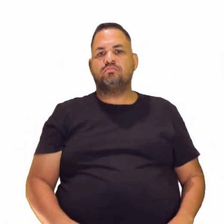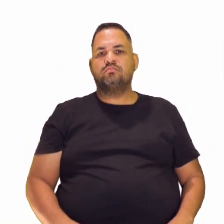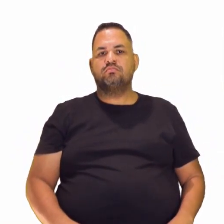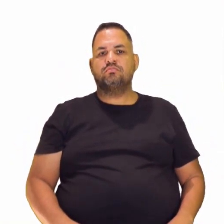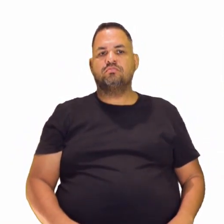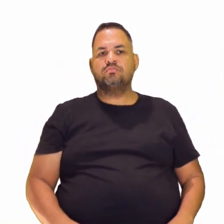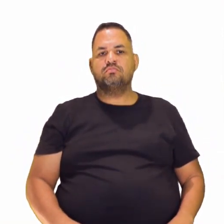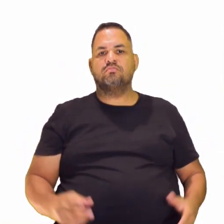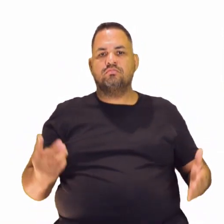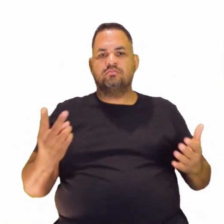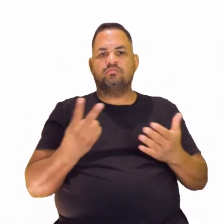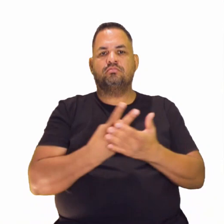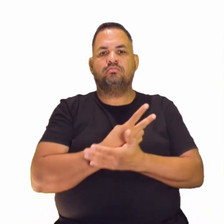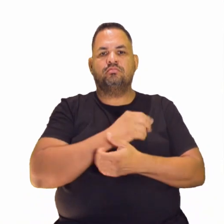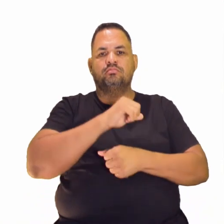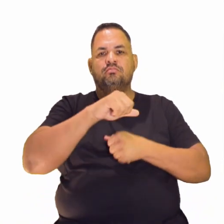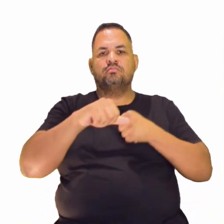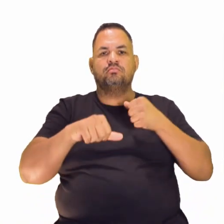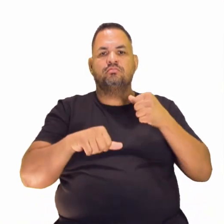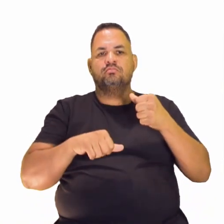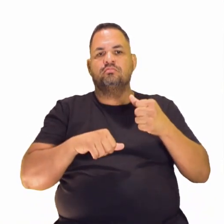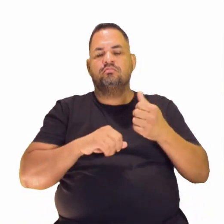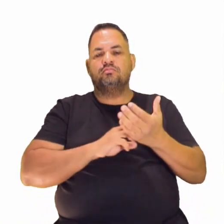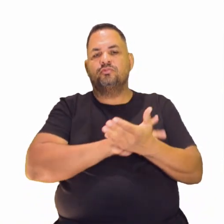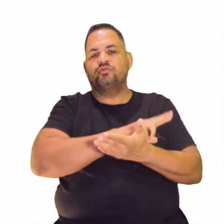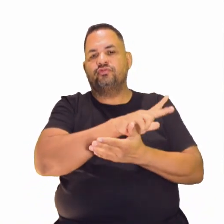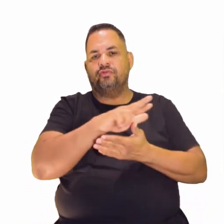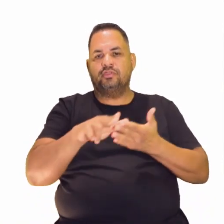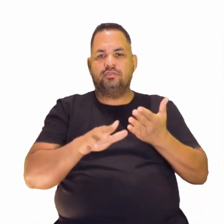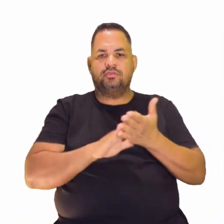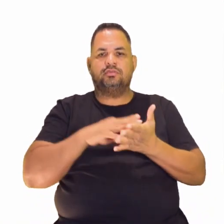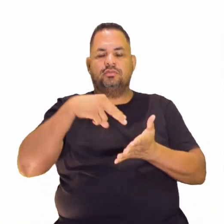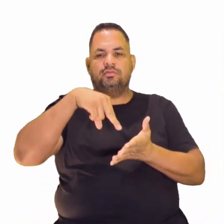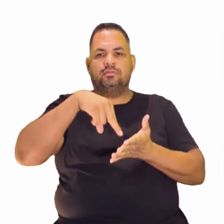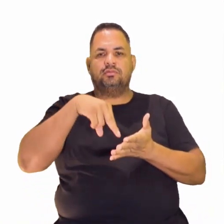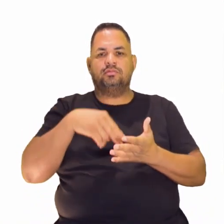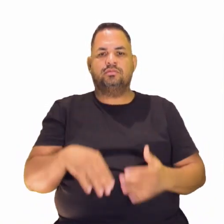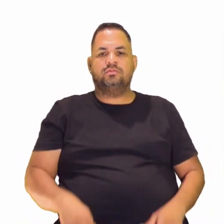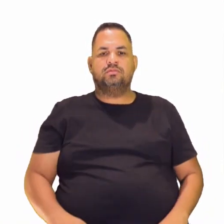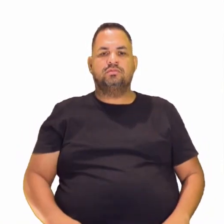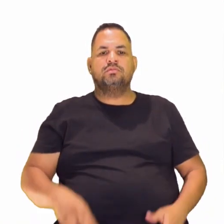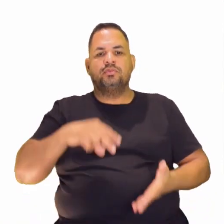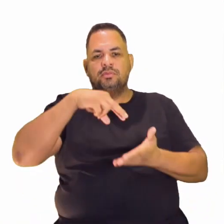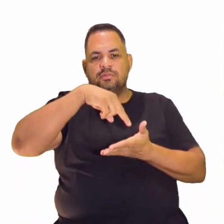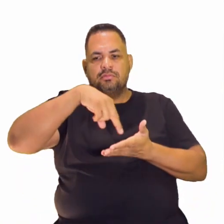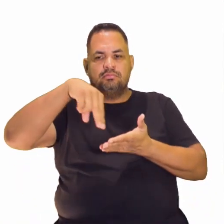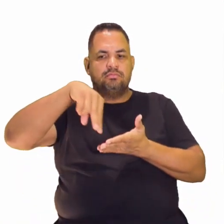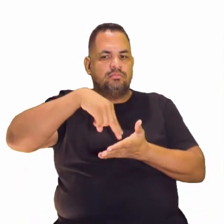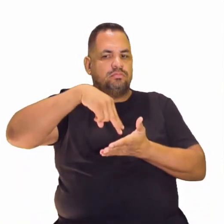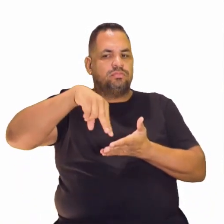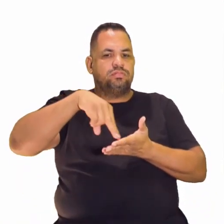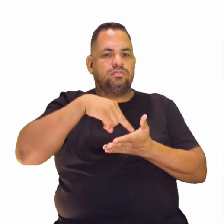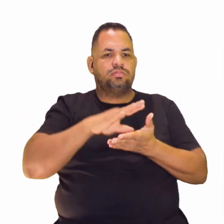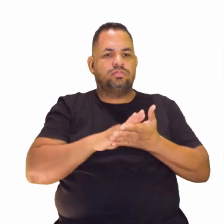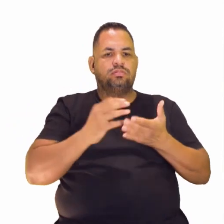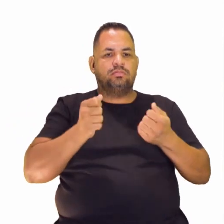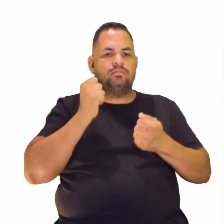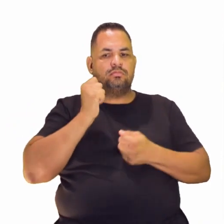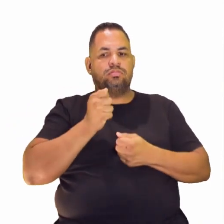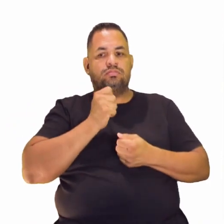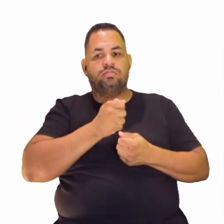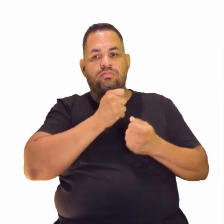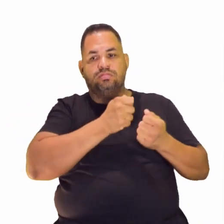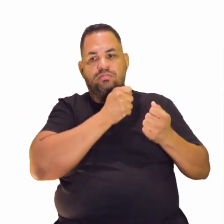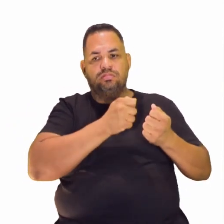que ocorre em meio a muitas danças. As pessoas vão dançando, as etnias vão dançando e vão